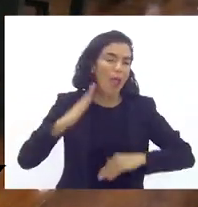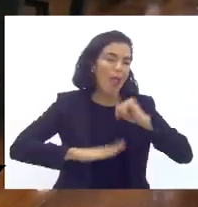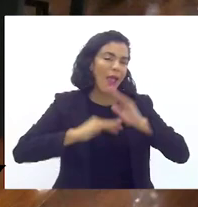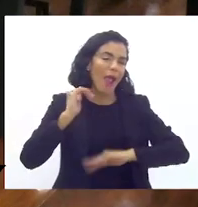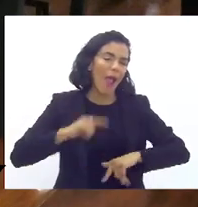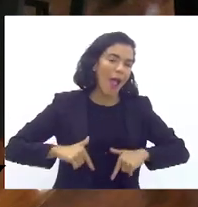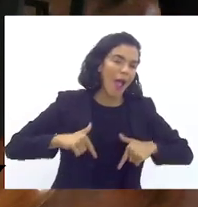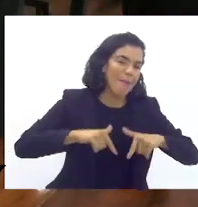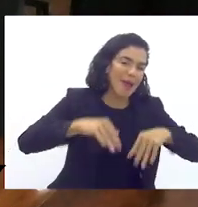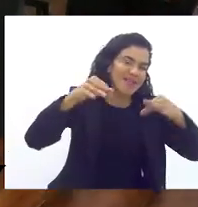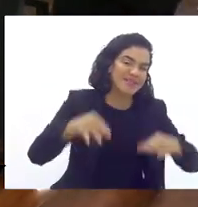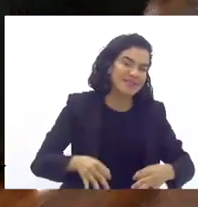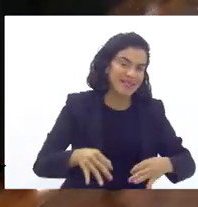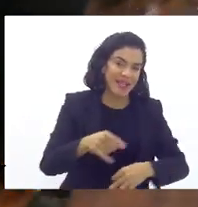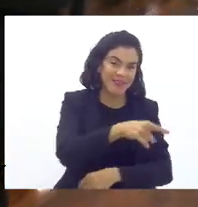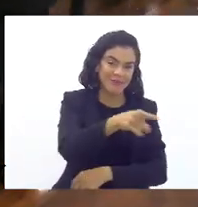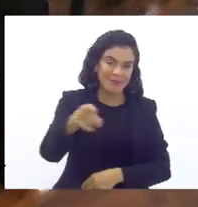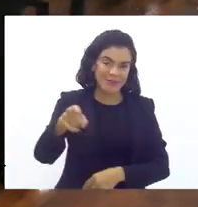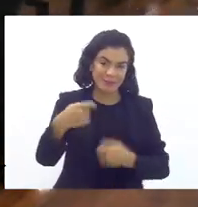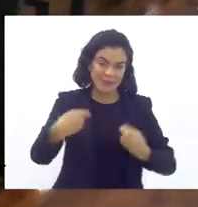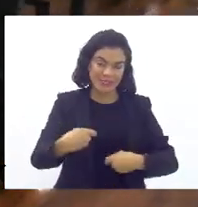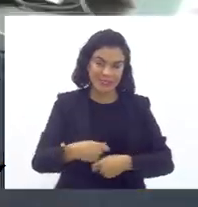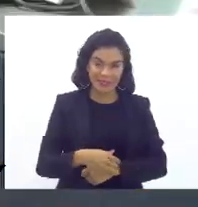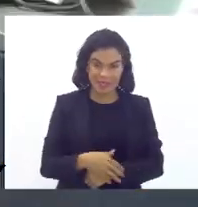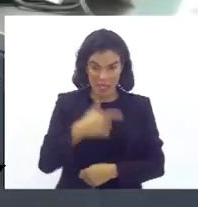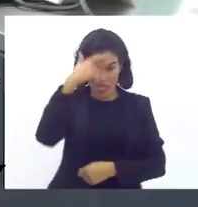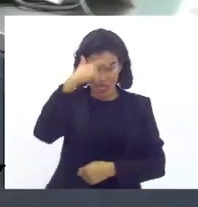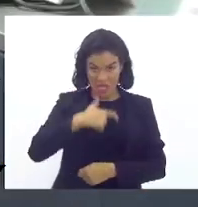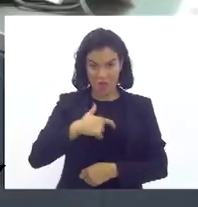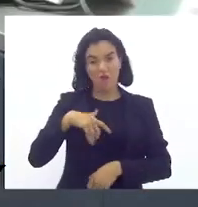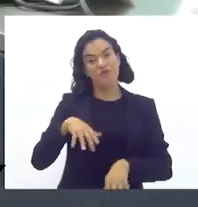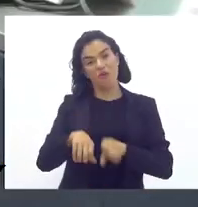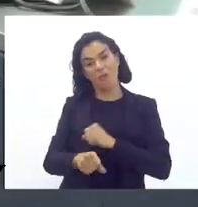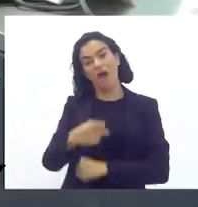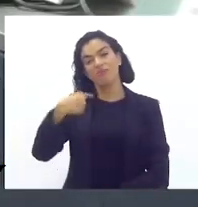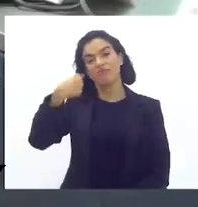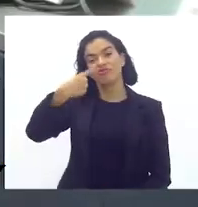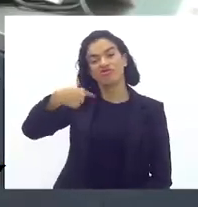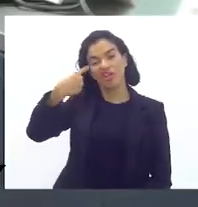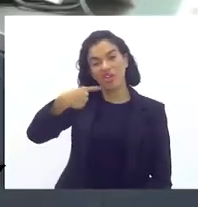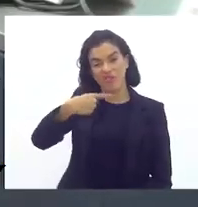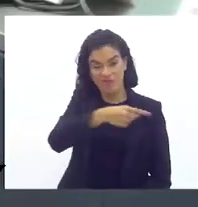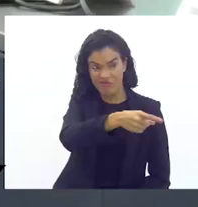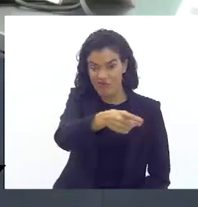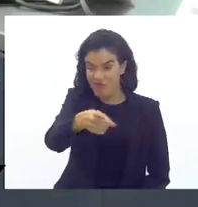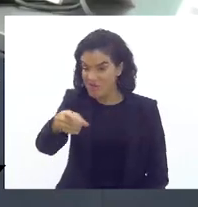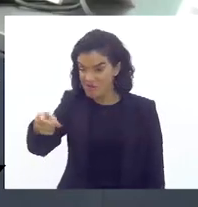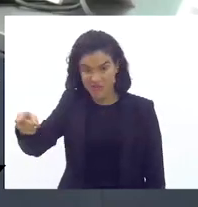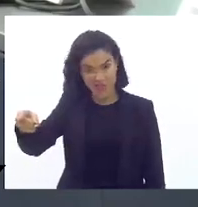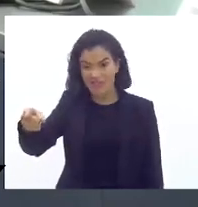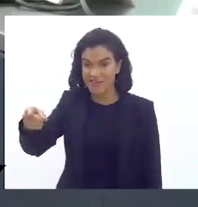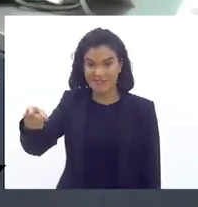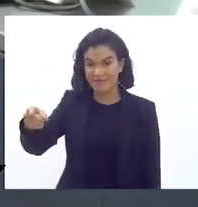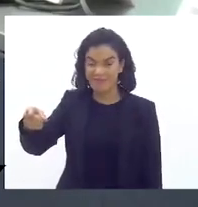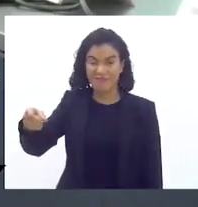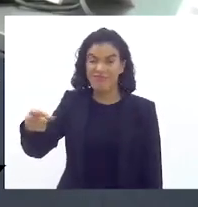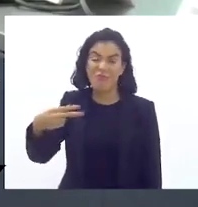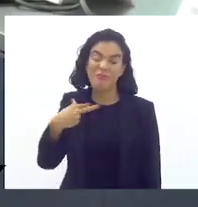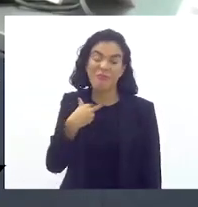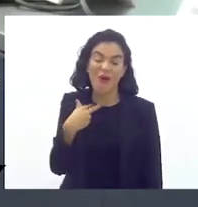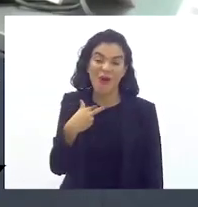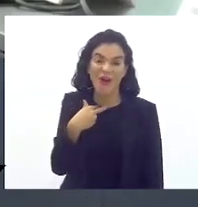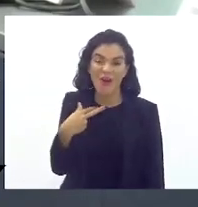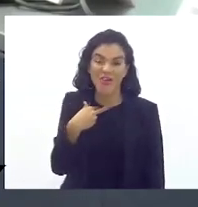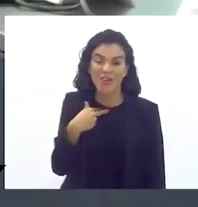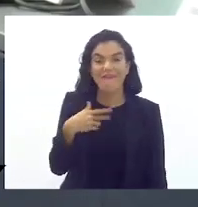vocês tem que ter E aí eu como advogado vocês não vão ter que virar não vão poder virar a cara e